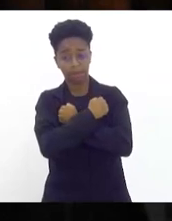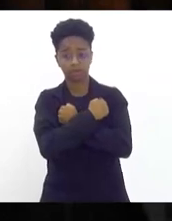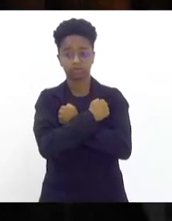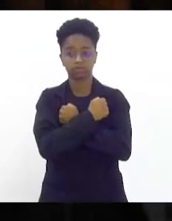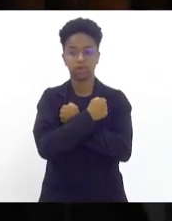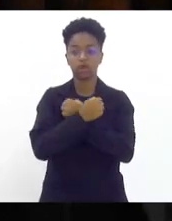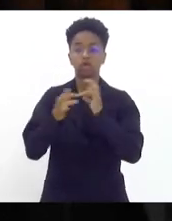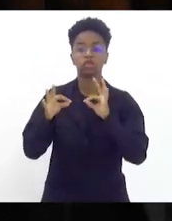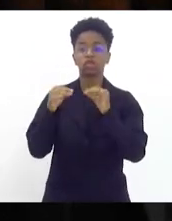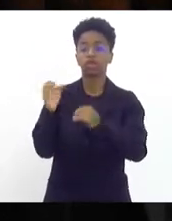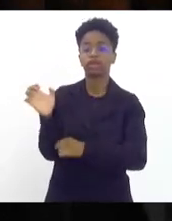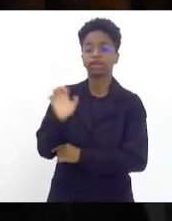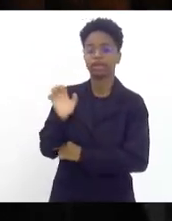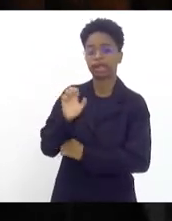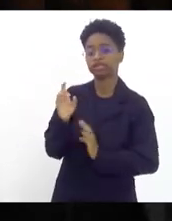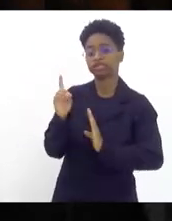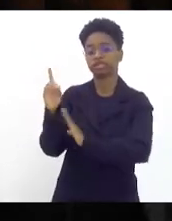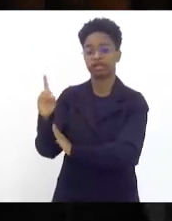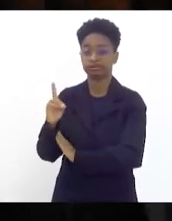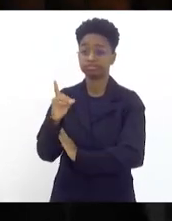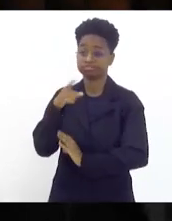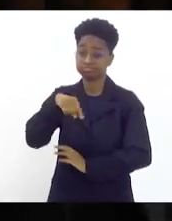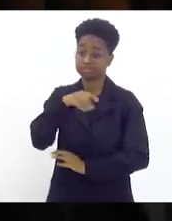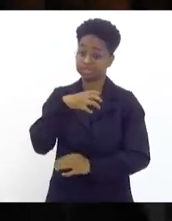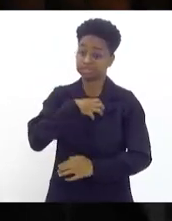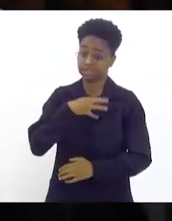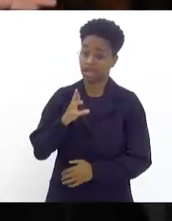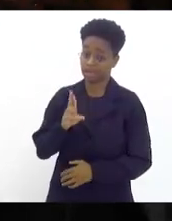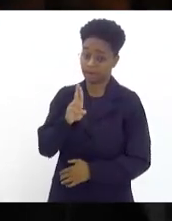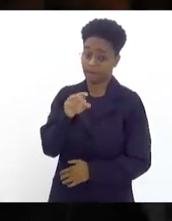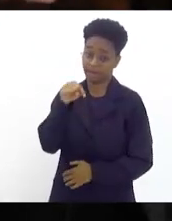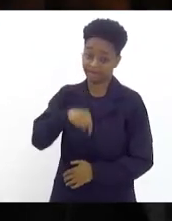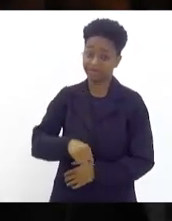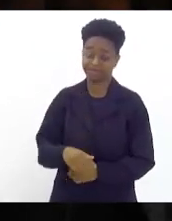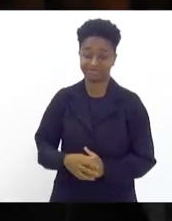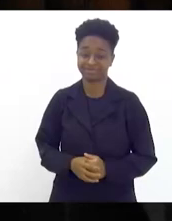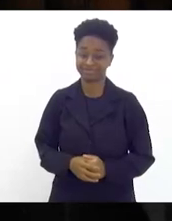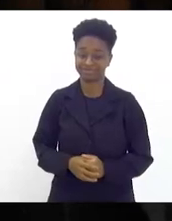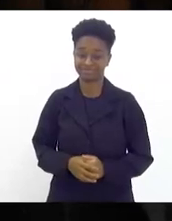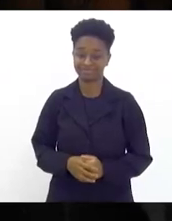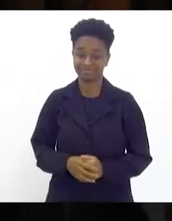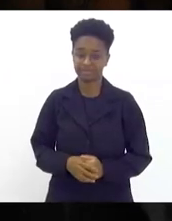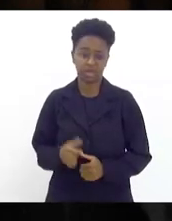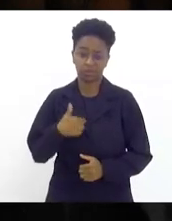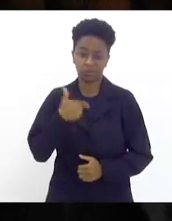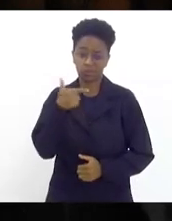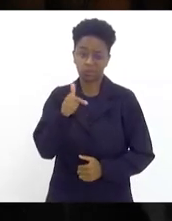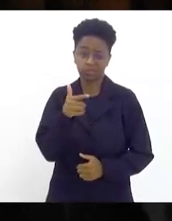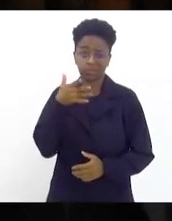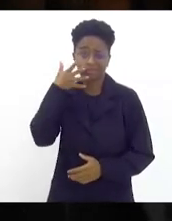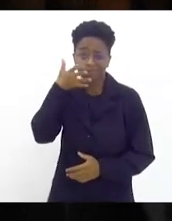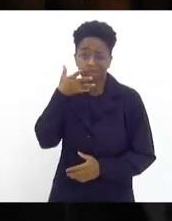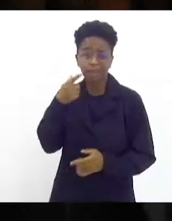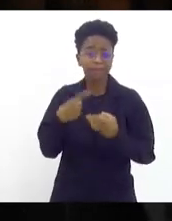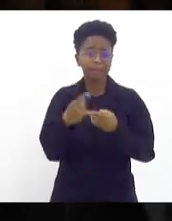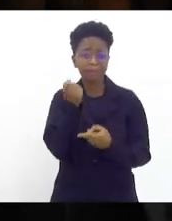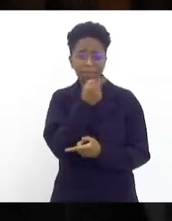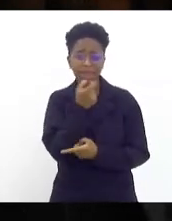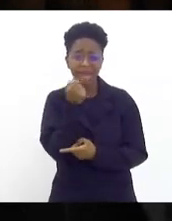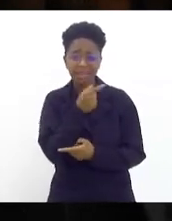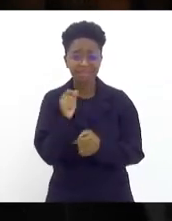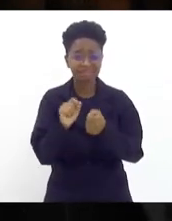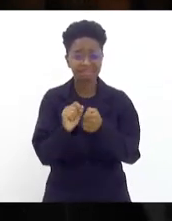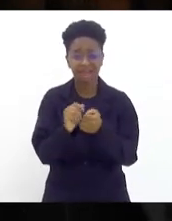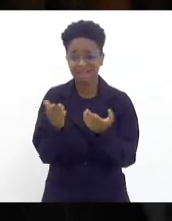todos os gays de direita tão sintam-se representados aqui eu não tenho nem palavras porque É cada piada que fazem